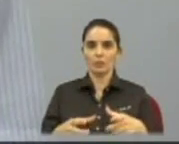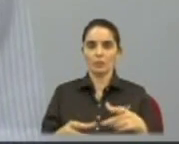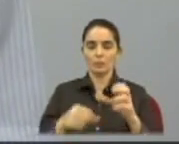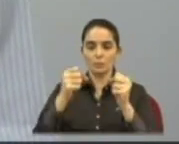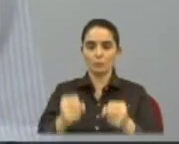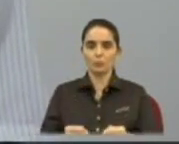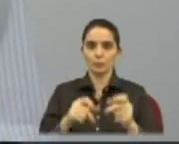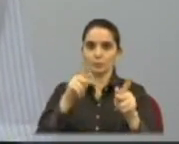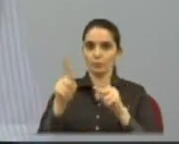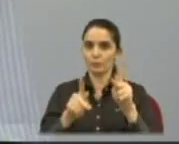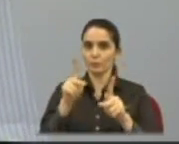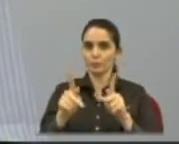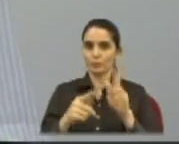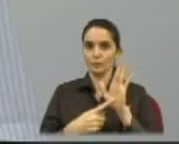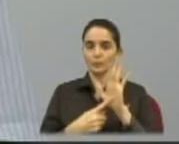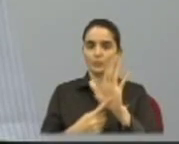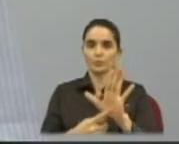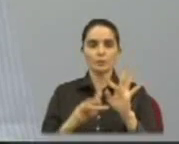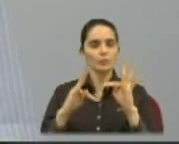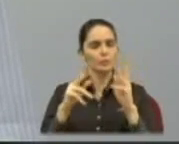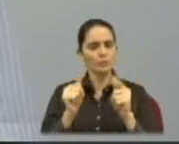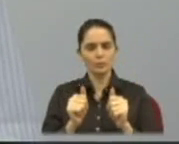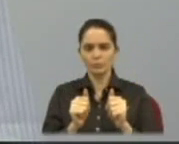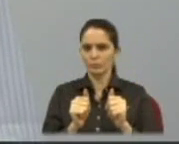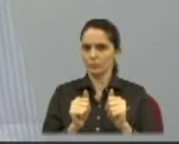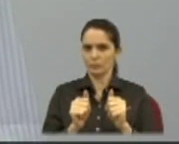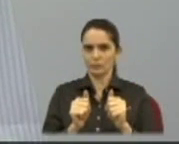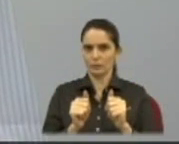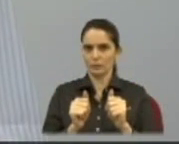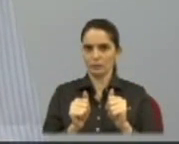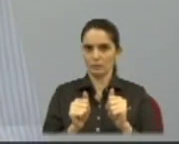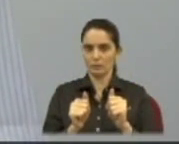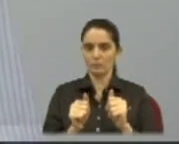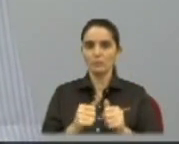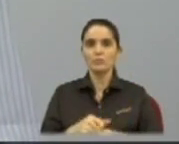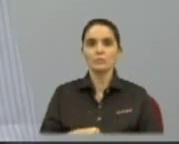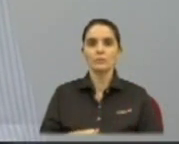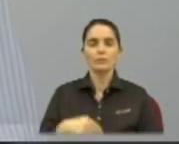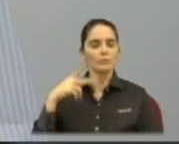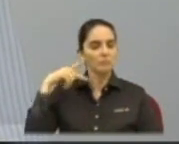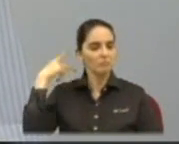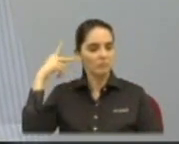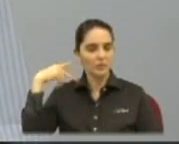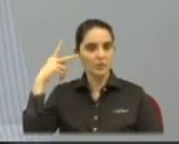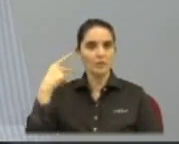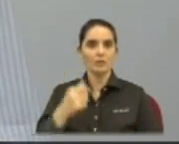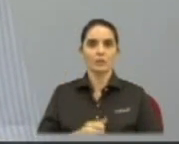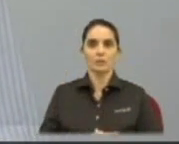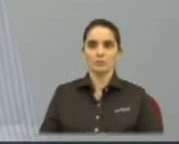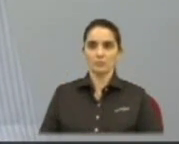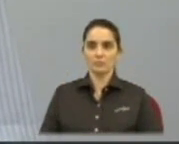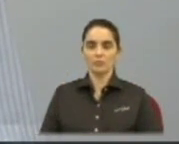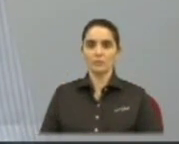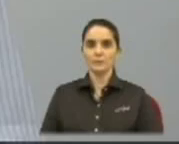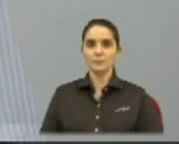de representatividade de todos os segmentos da população. Os vereadores, eles